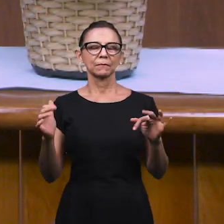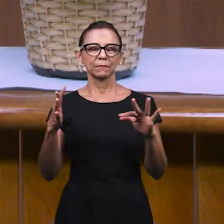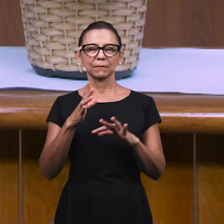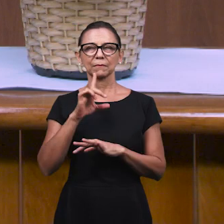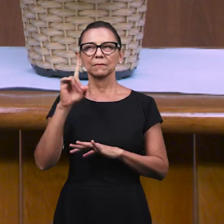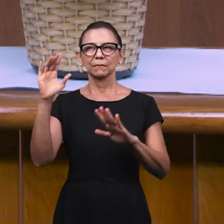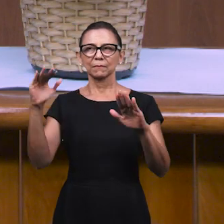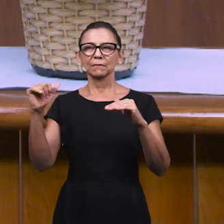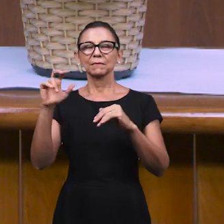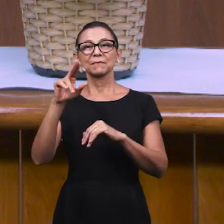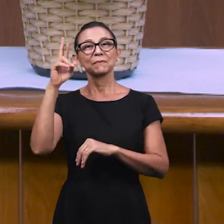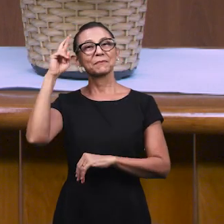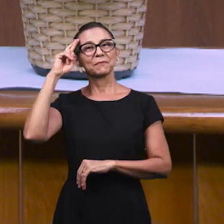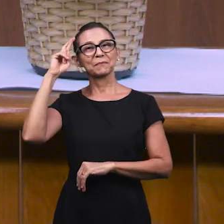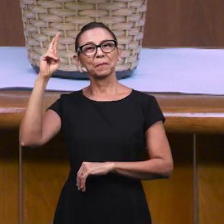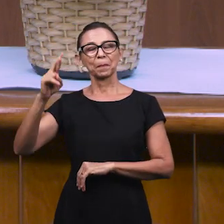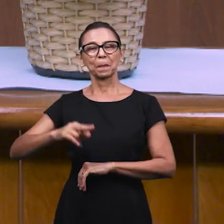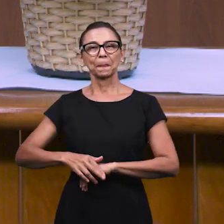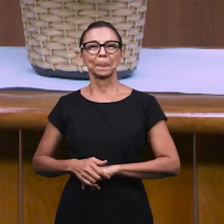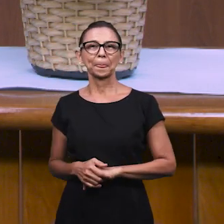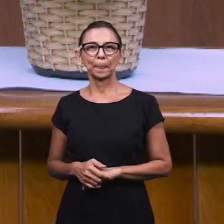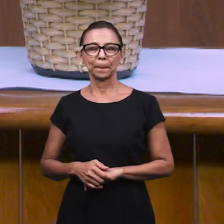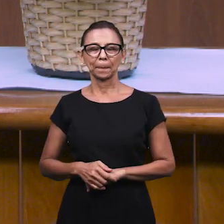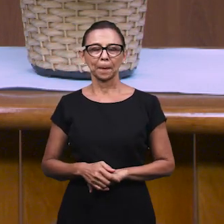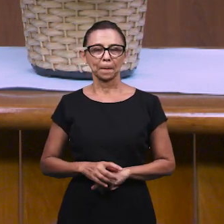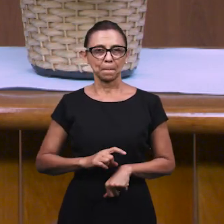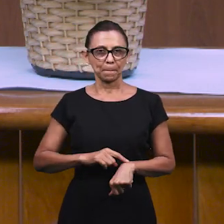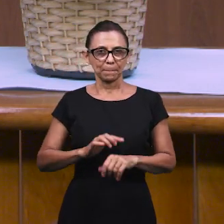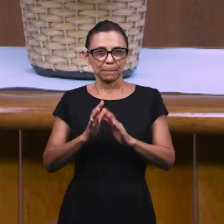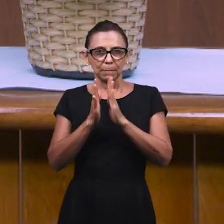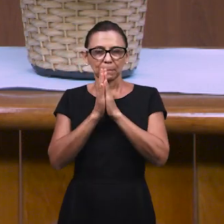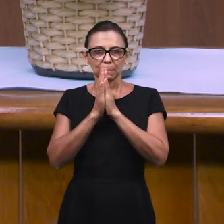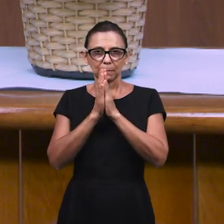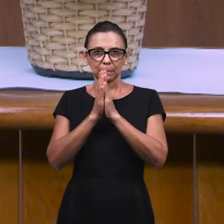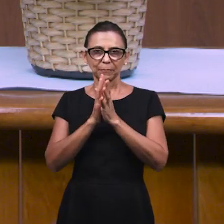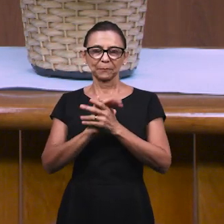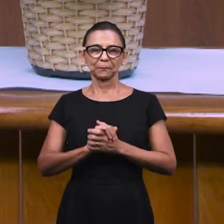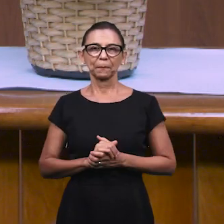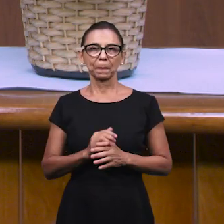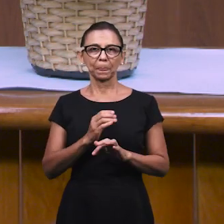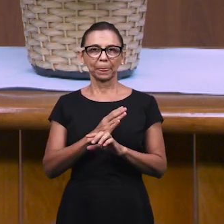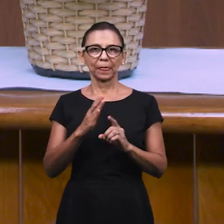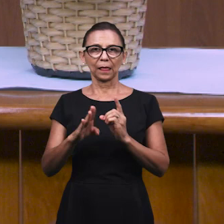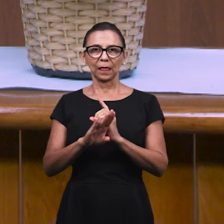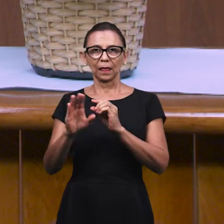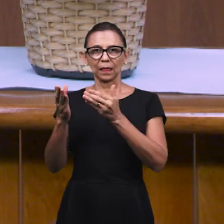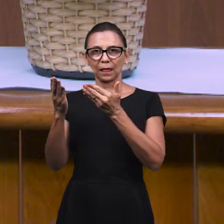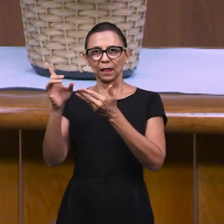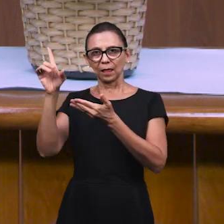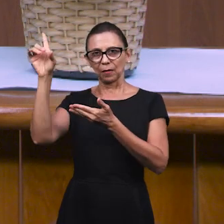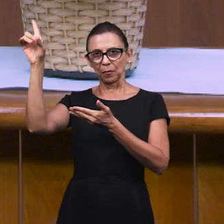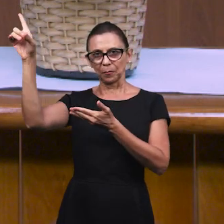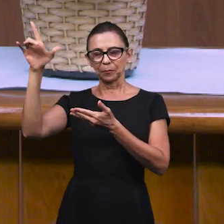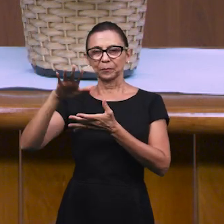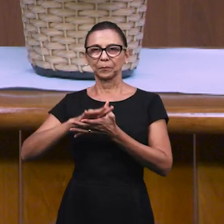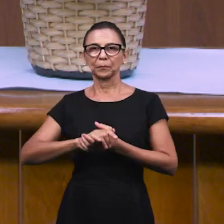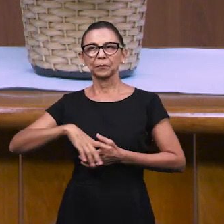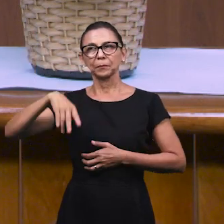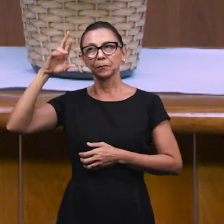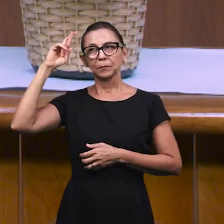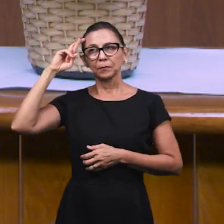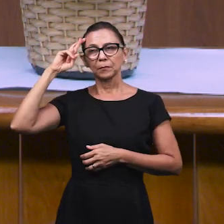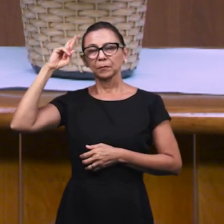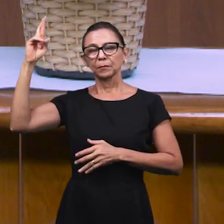Glória a Deus, louvado seja o nome do Senhor. Vamos agora estar orando ao Senhor, vamos entregar esse culto em gratidão ao nosso Deus. Senhor,